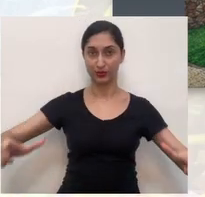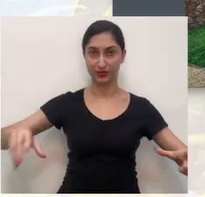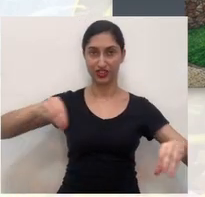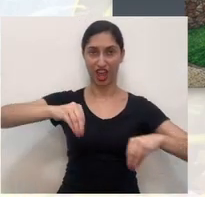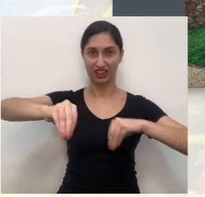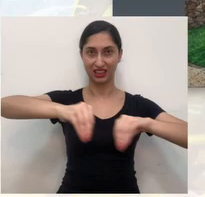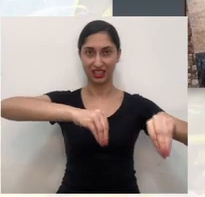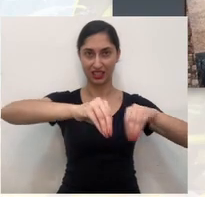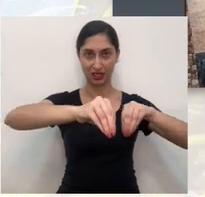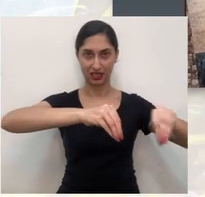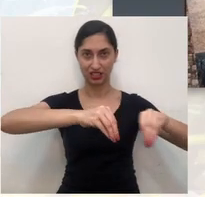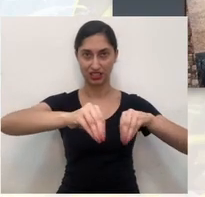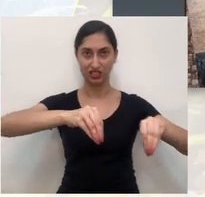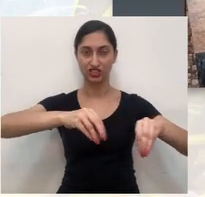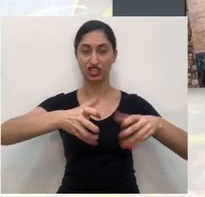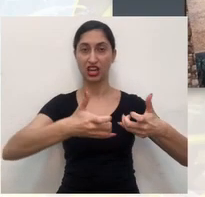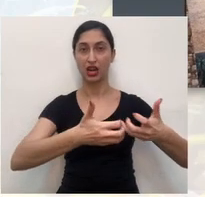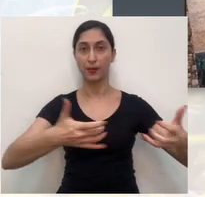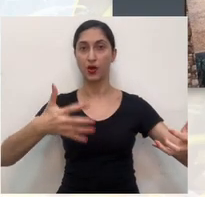tonalidades e